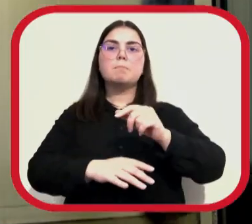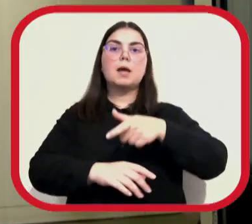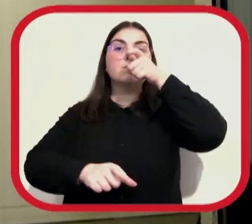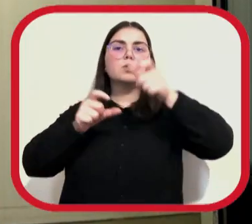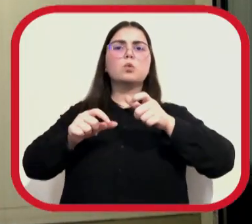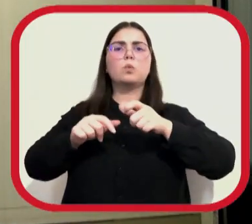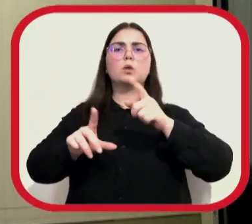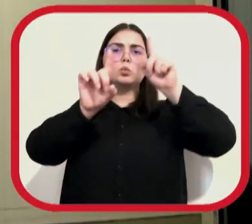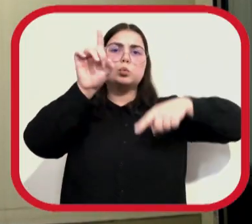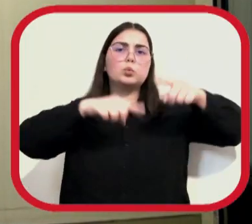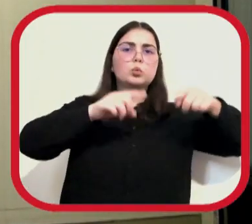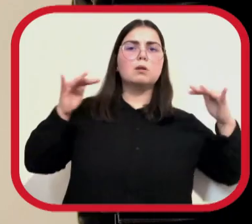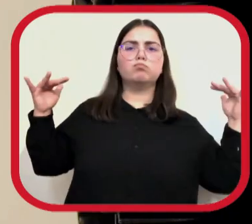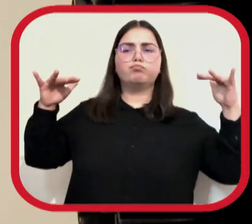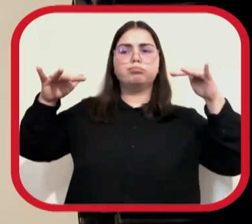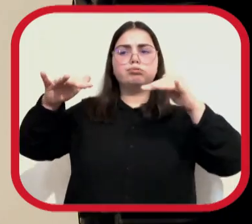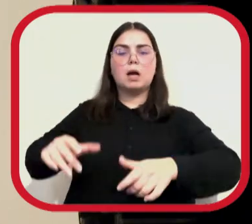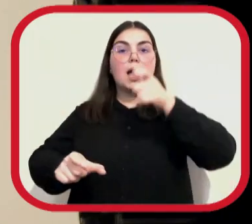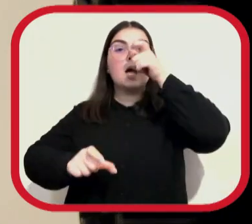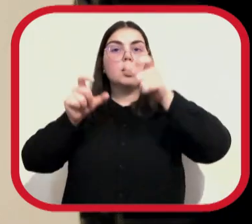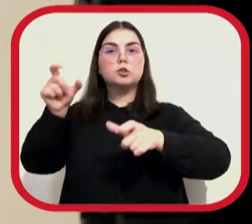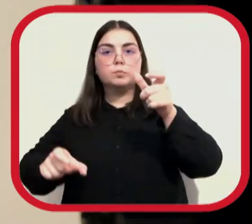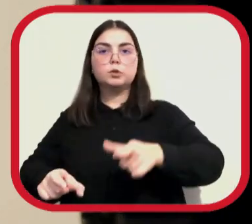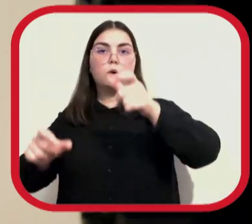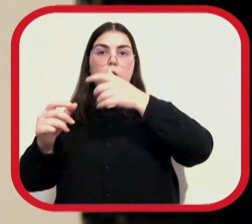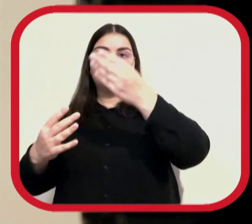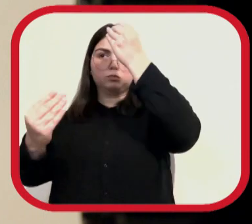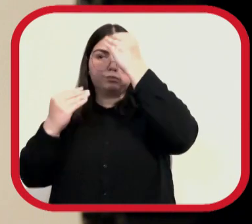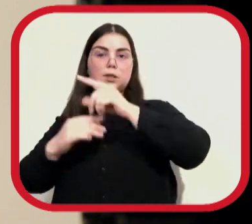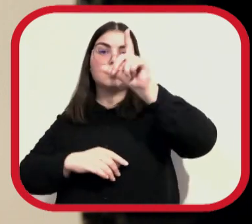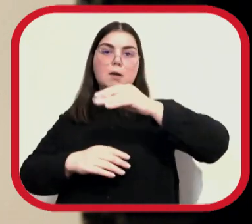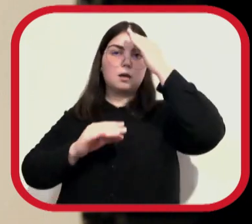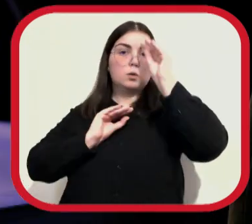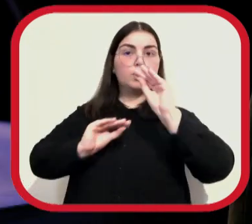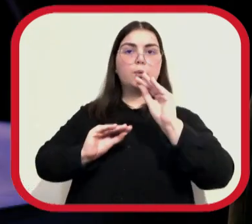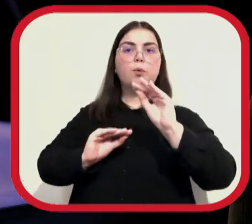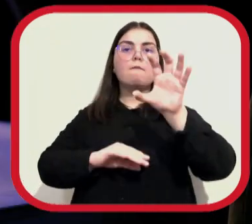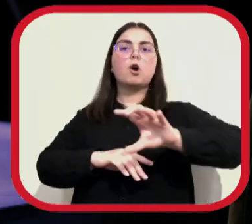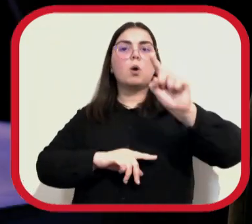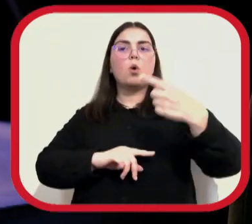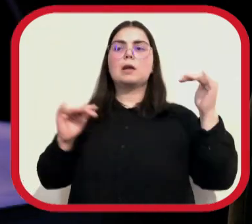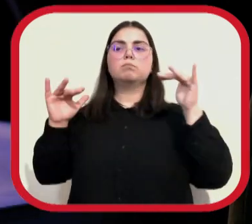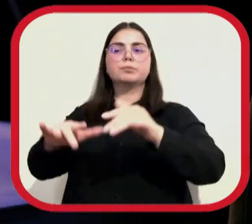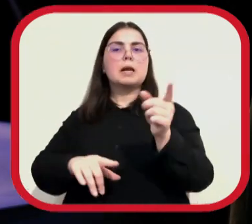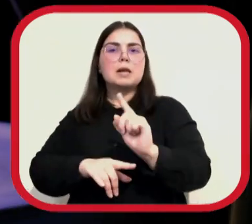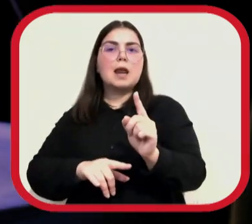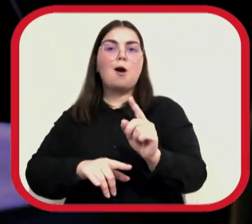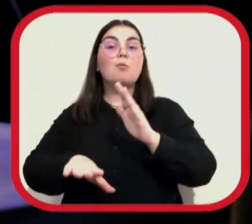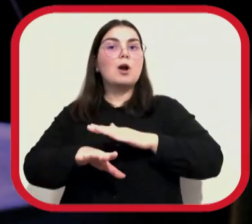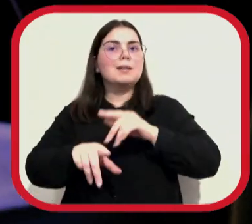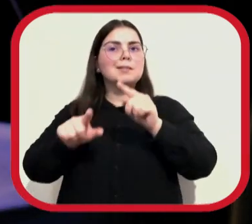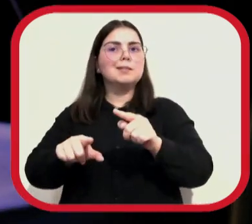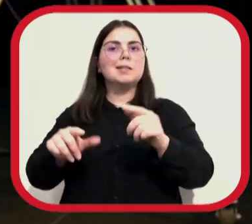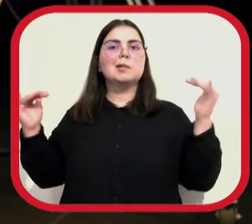Traz ao bairro muitas pessoas, todos os nossos formandos e os nossos formadores, que de outra forma se calhar não viriam cá e,